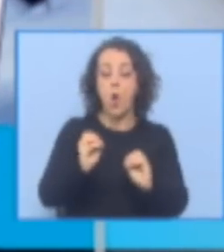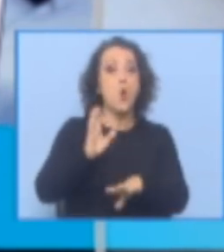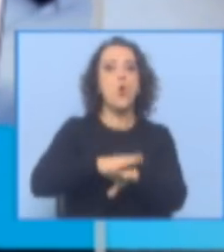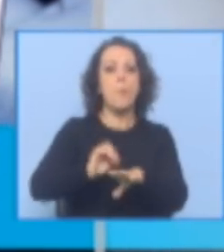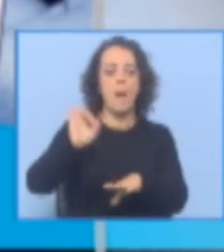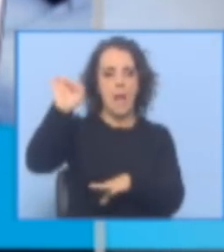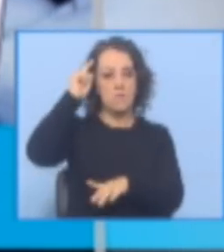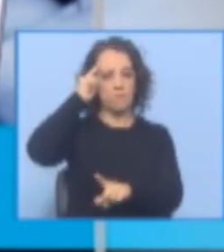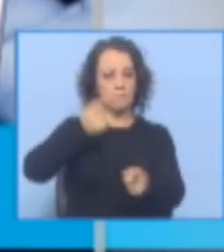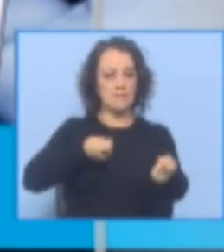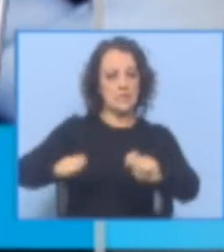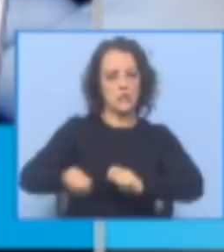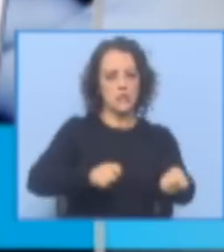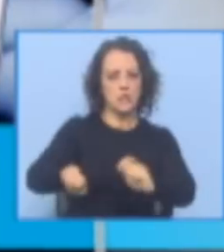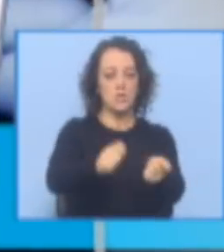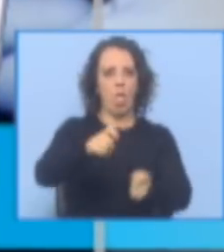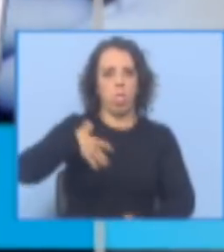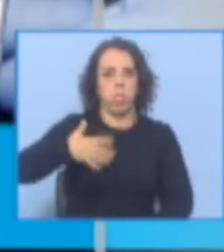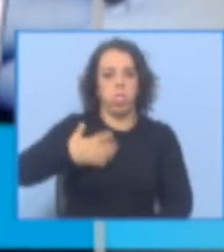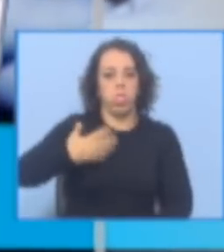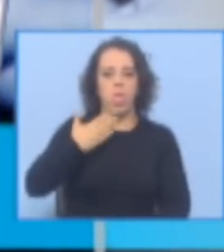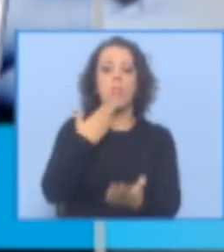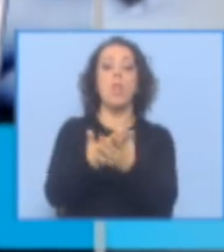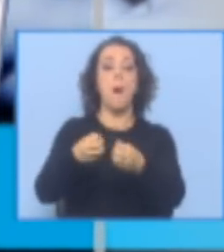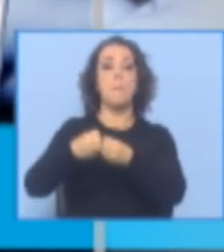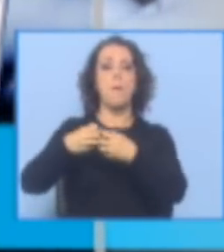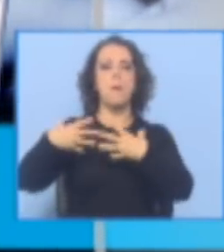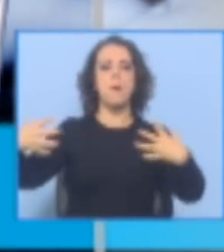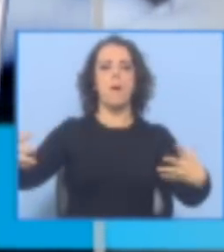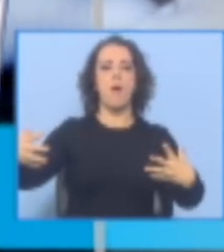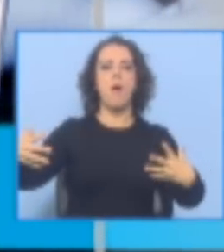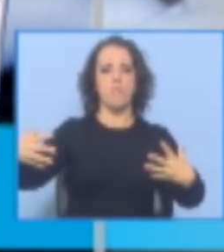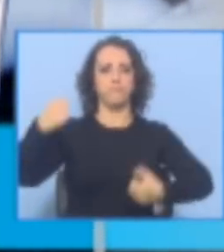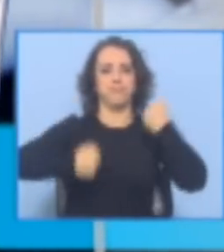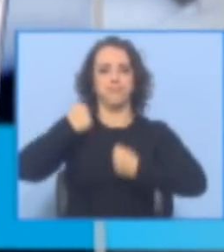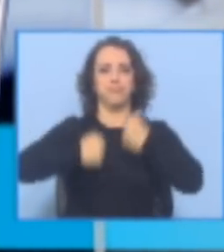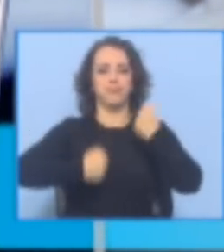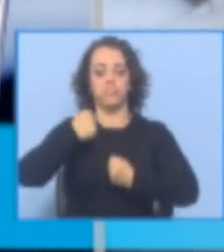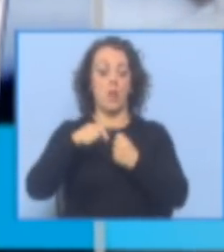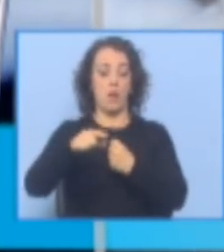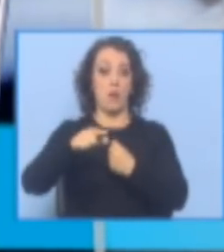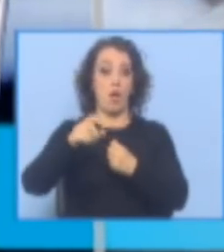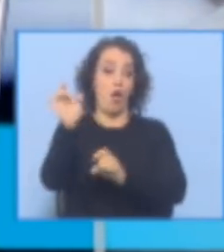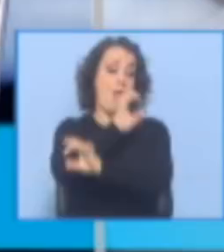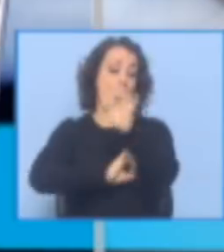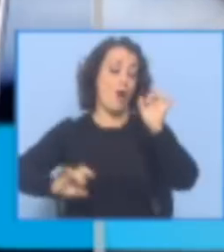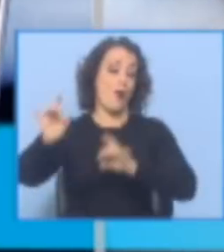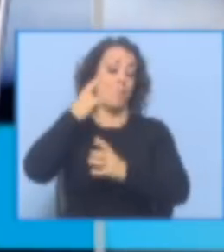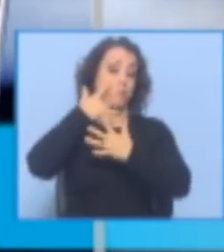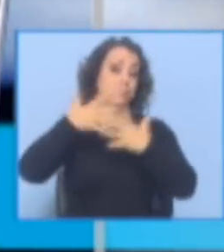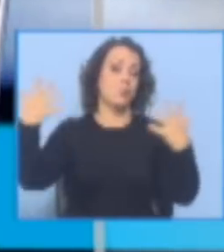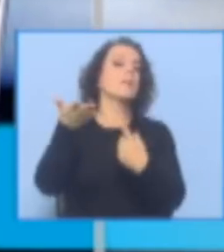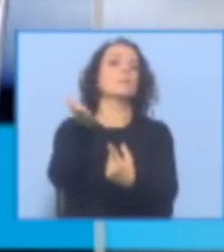de medo que tem feito crescer os movimentos populistas. E isso é muito notório na Europa. Por exemplo, o medo